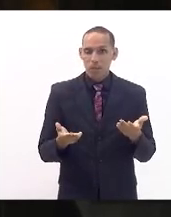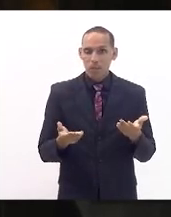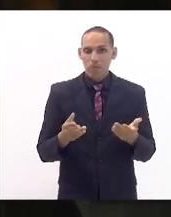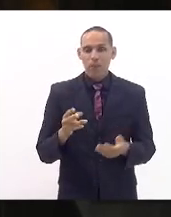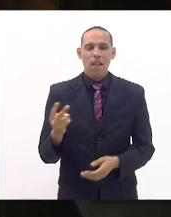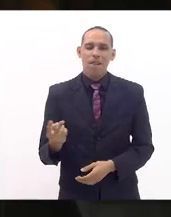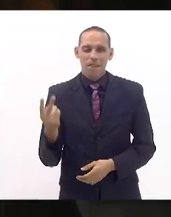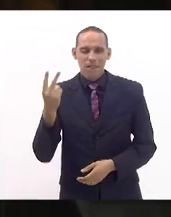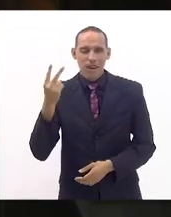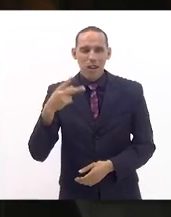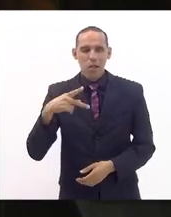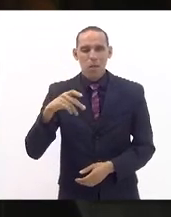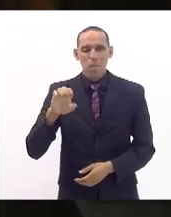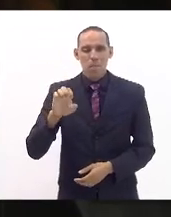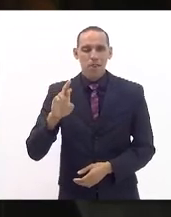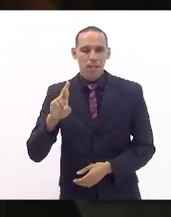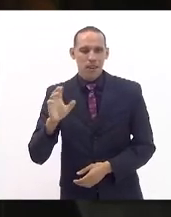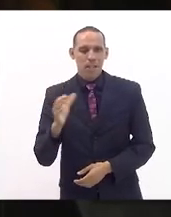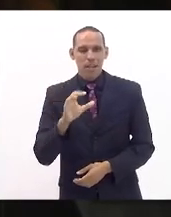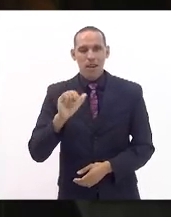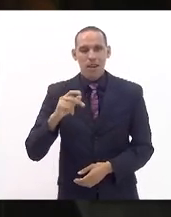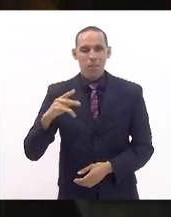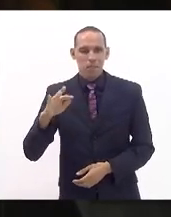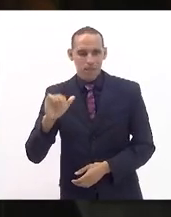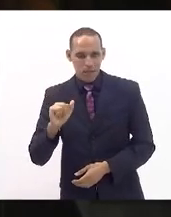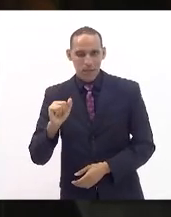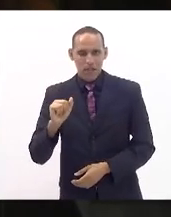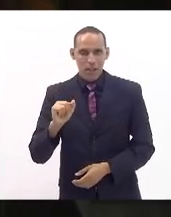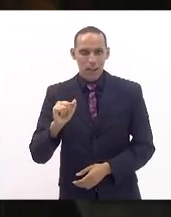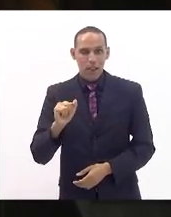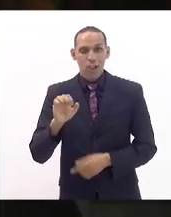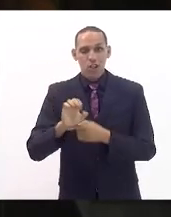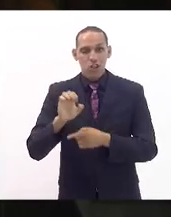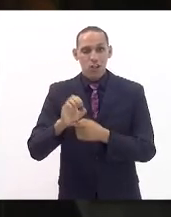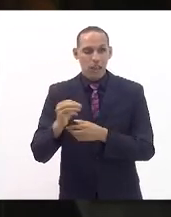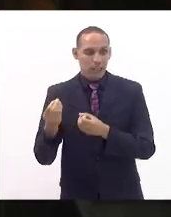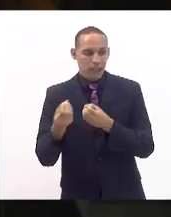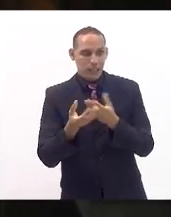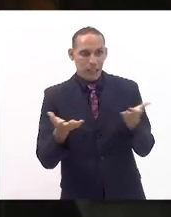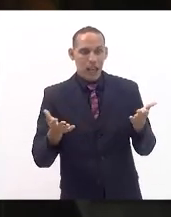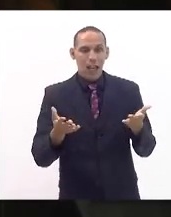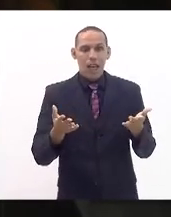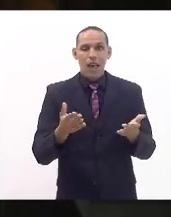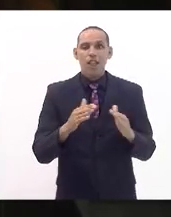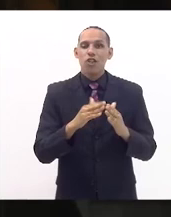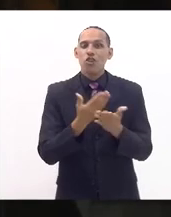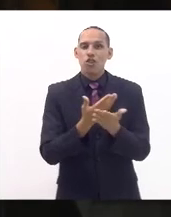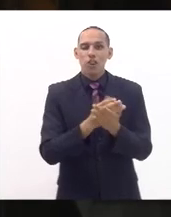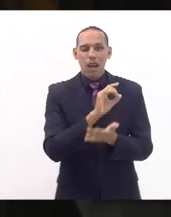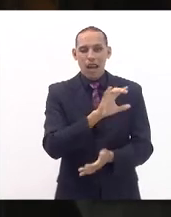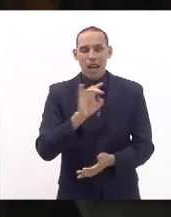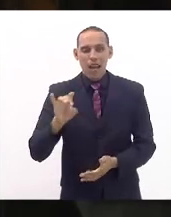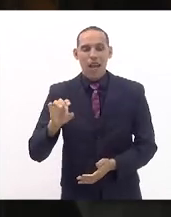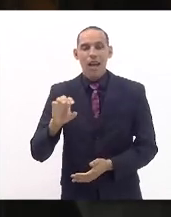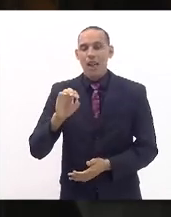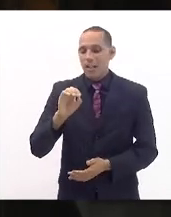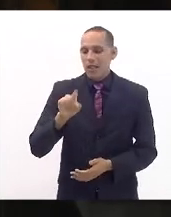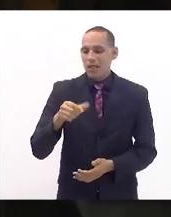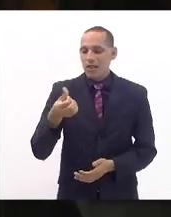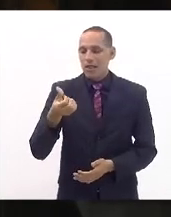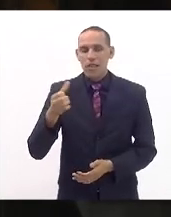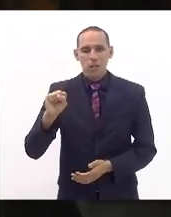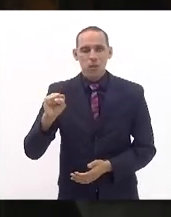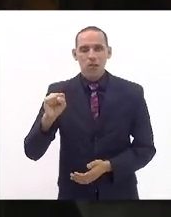capita que o Estado passa para cada escola é de 68 centavos por aluno nas escolas de um turno